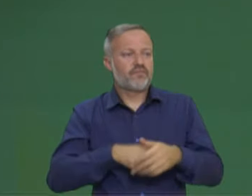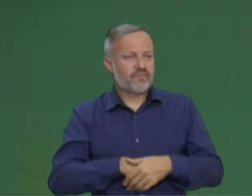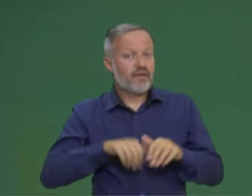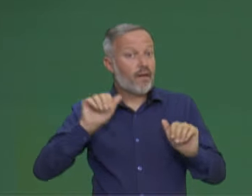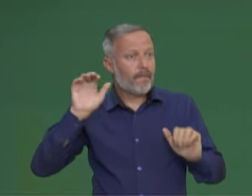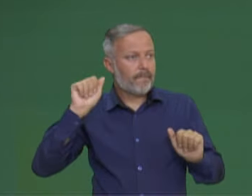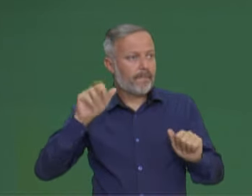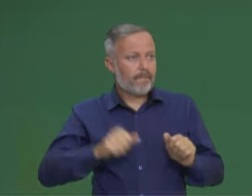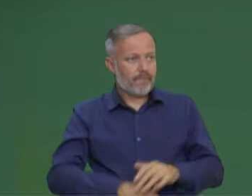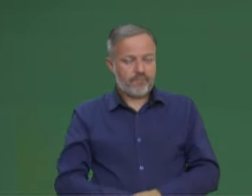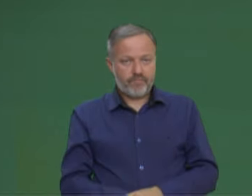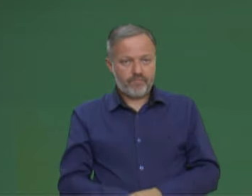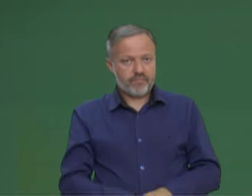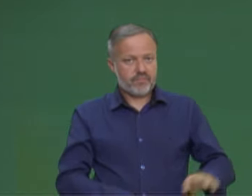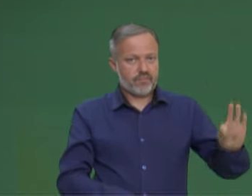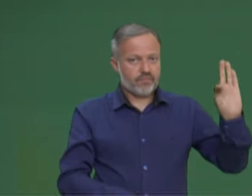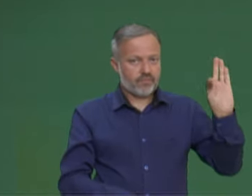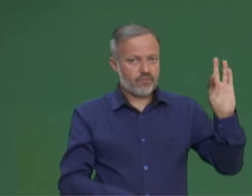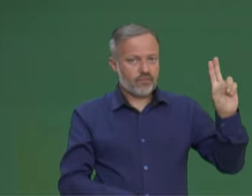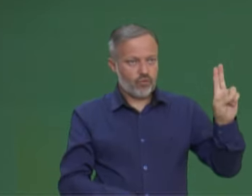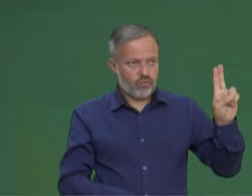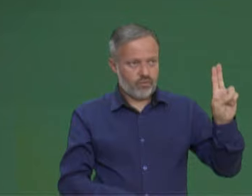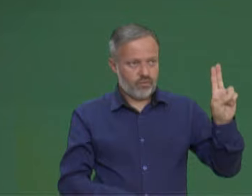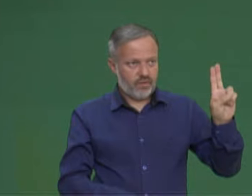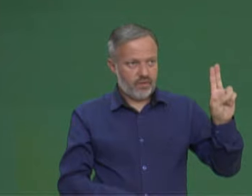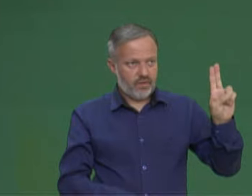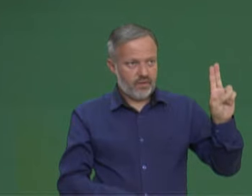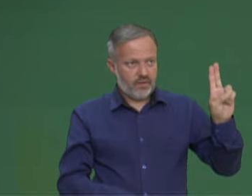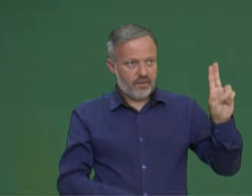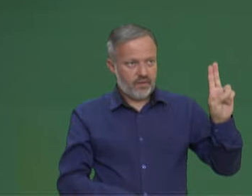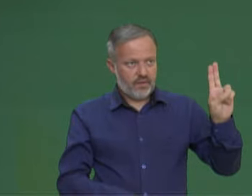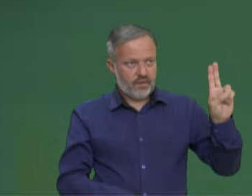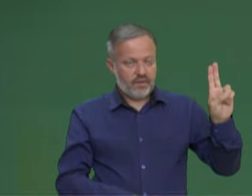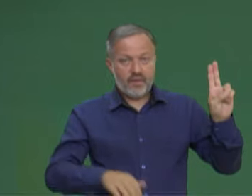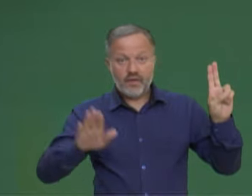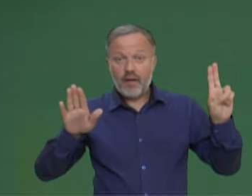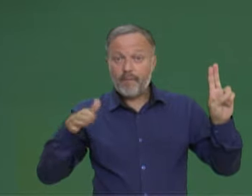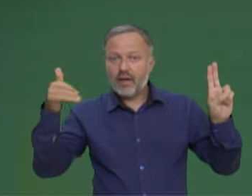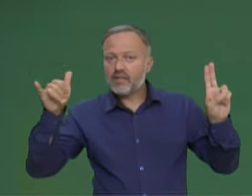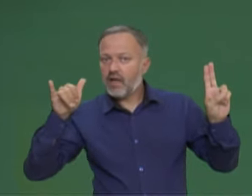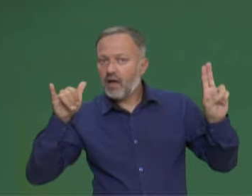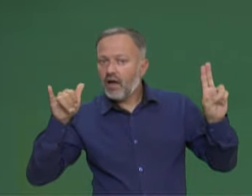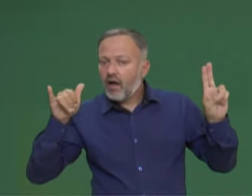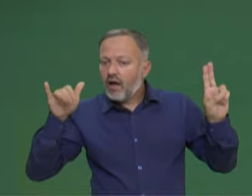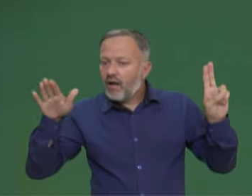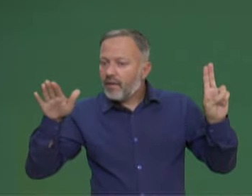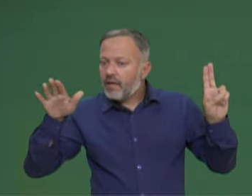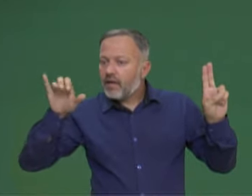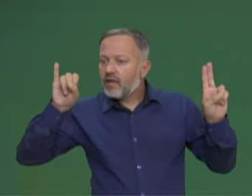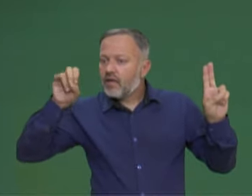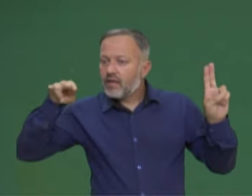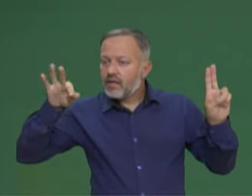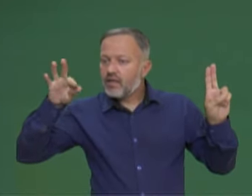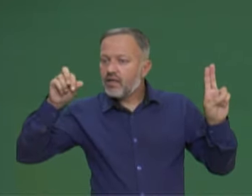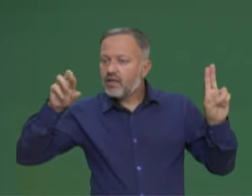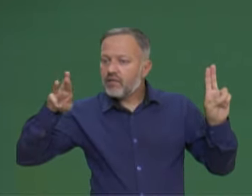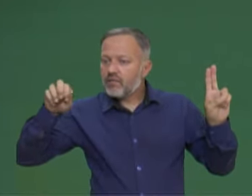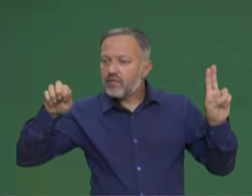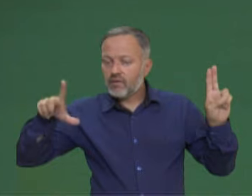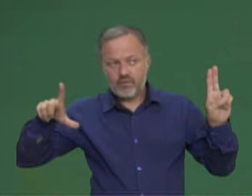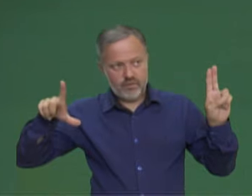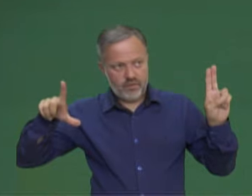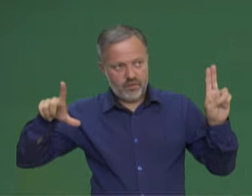o tu em espanhol de maneira mais informal. Por isso, mais